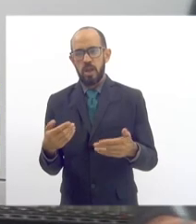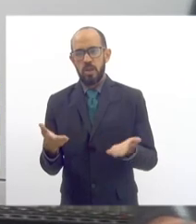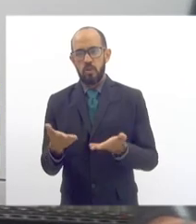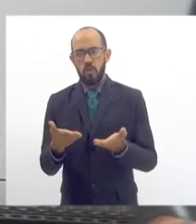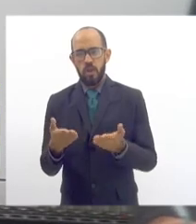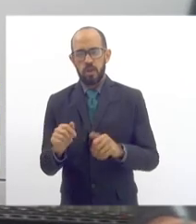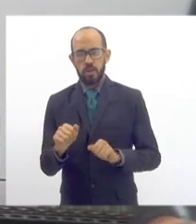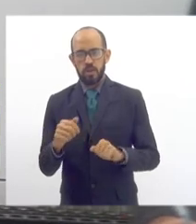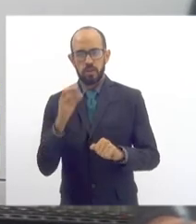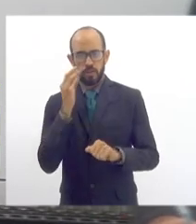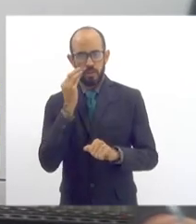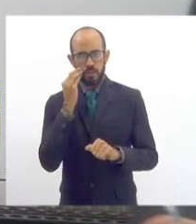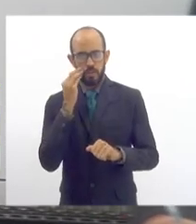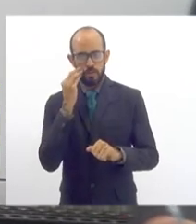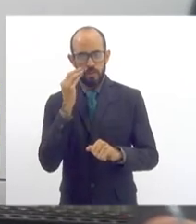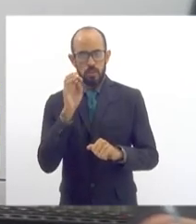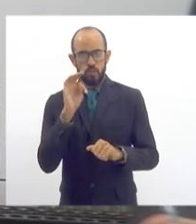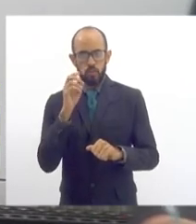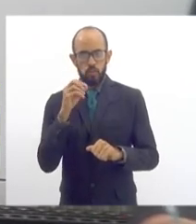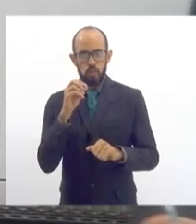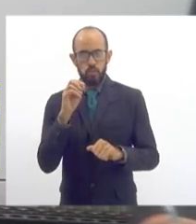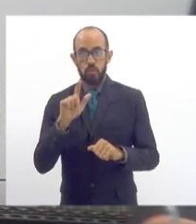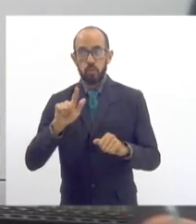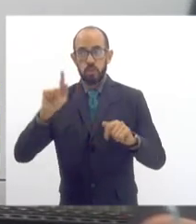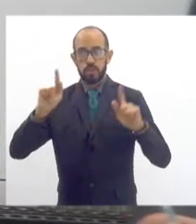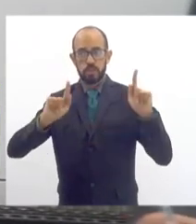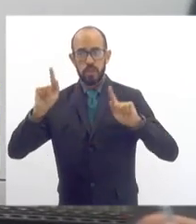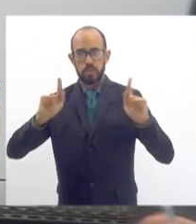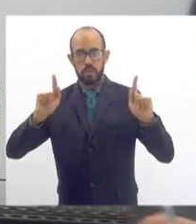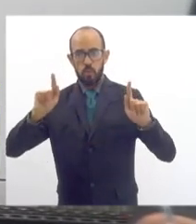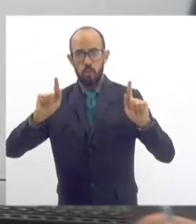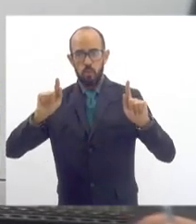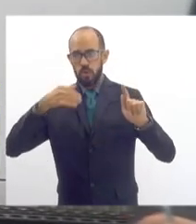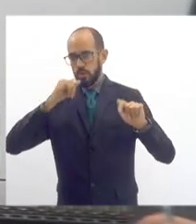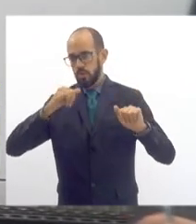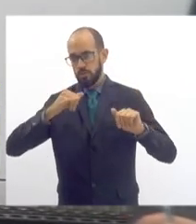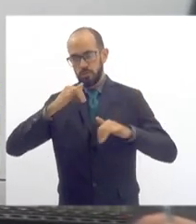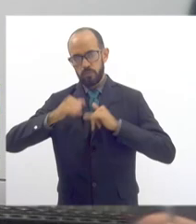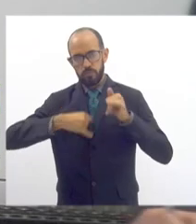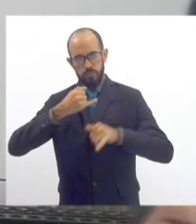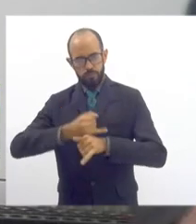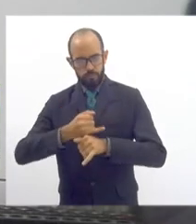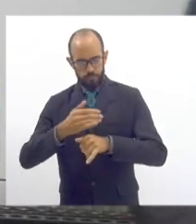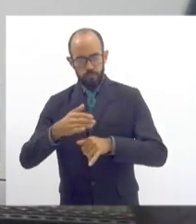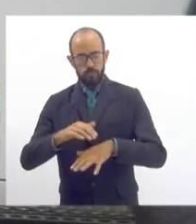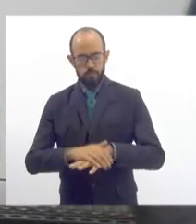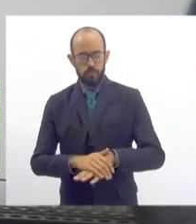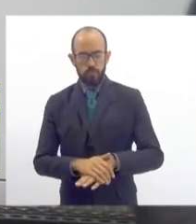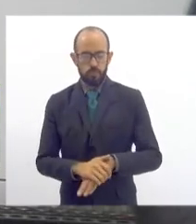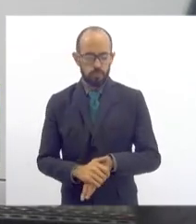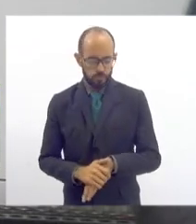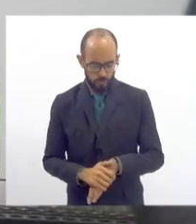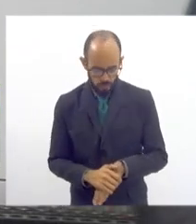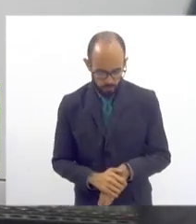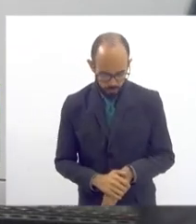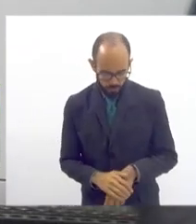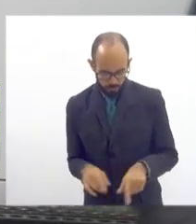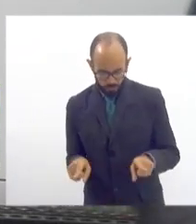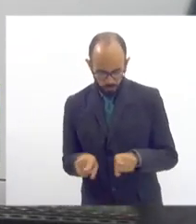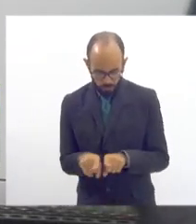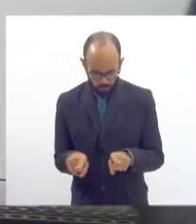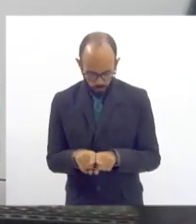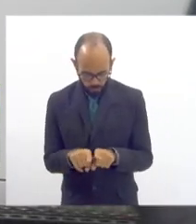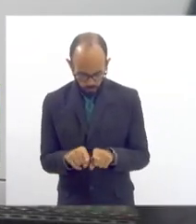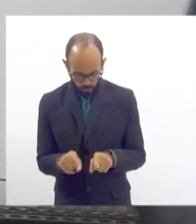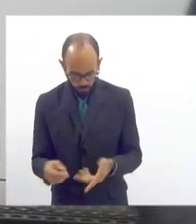do pregão. Tudo pregão eletrônico, e conseguimos avançar. Com isso, passamos também, desde o primeiro dia,